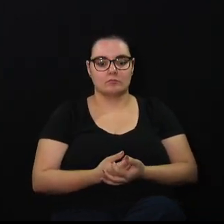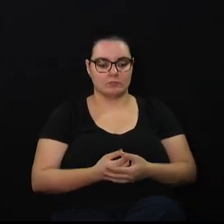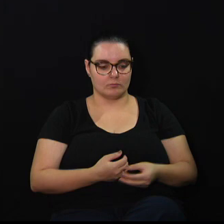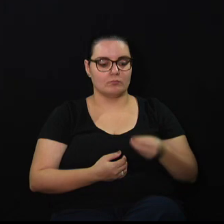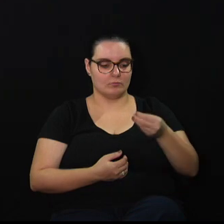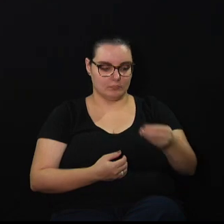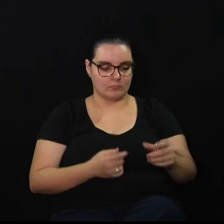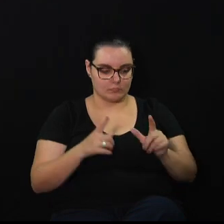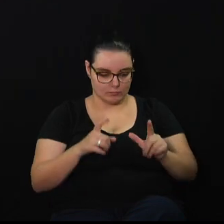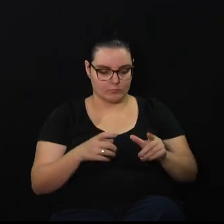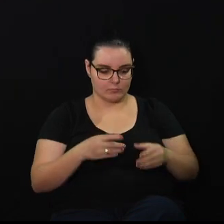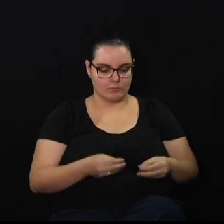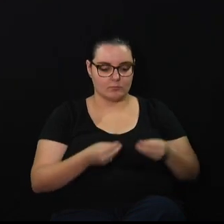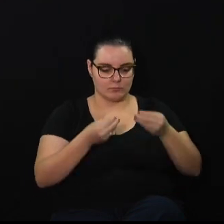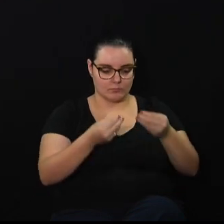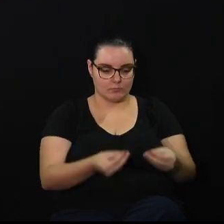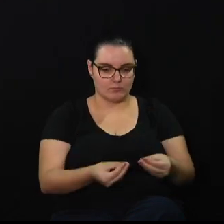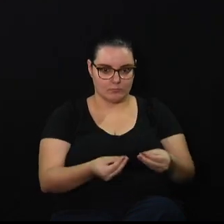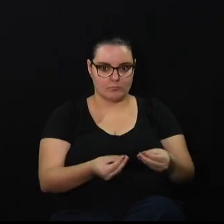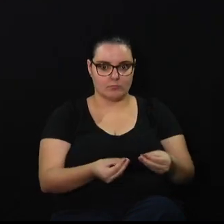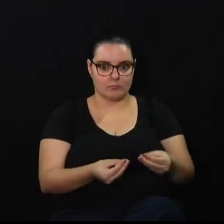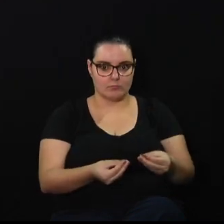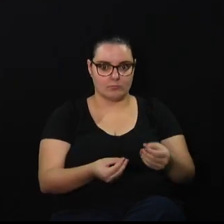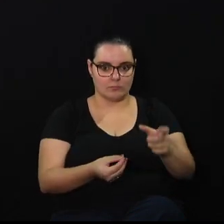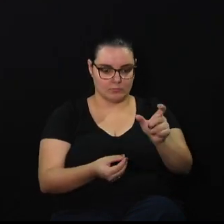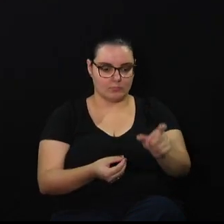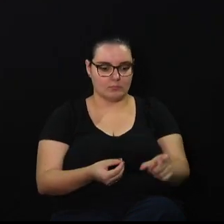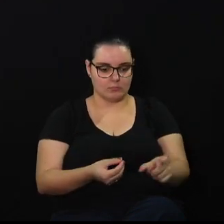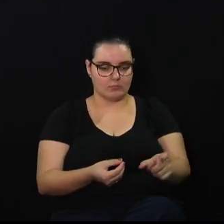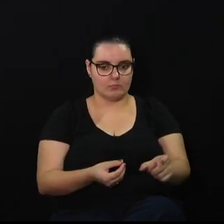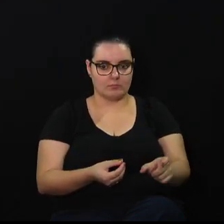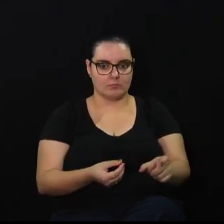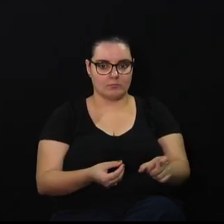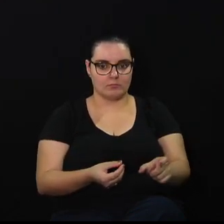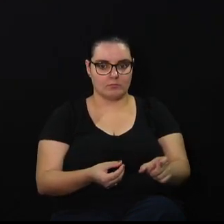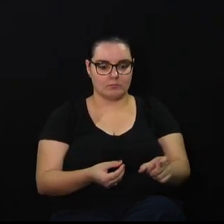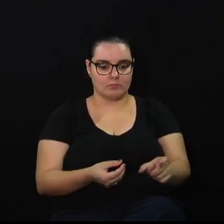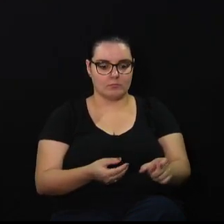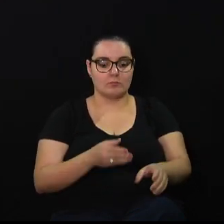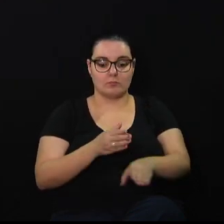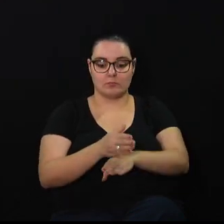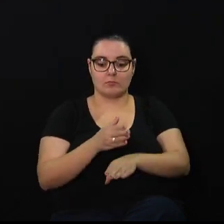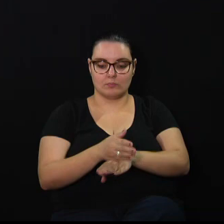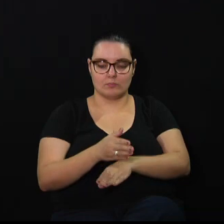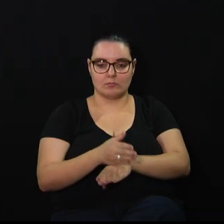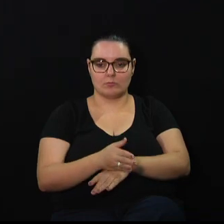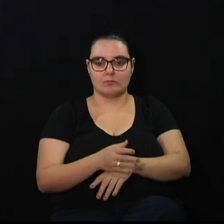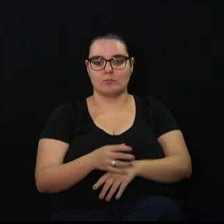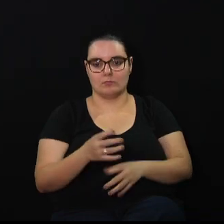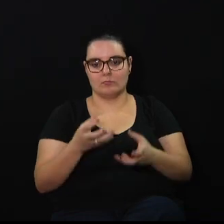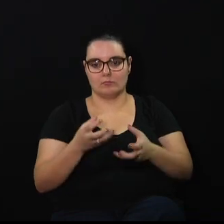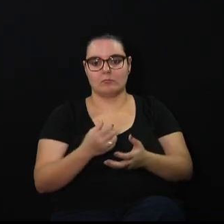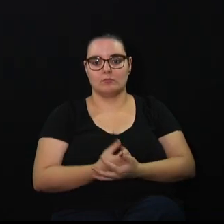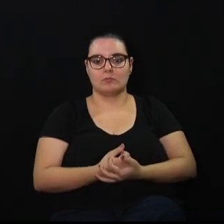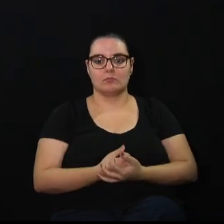figura pra pro 2010 e tem acesso aquilo que ela quer a